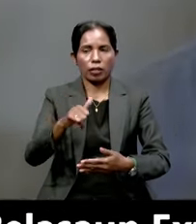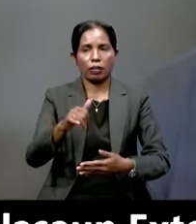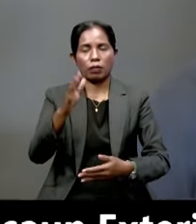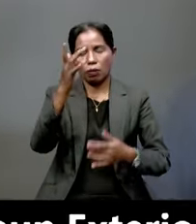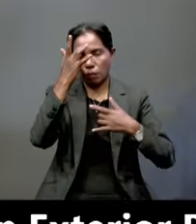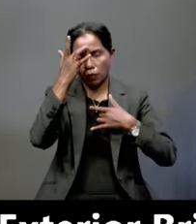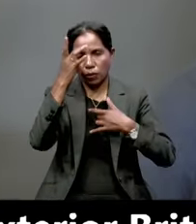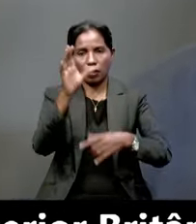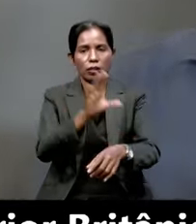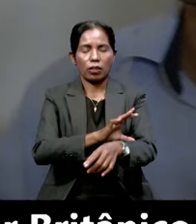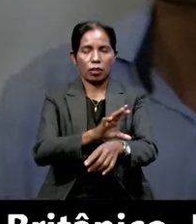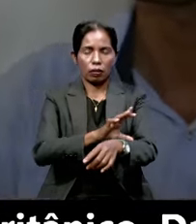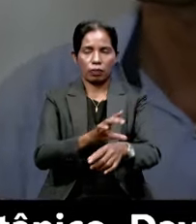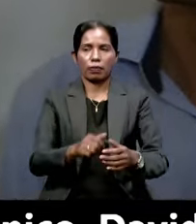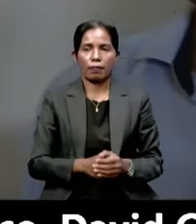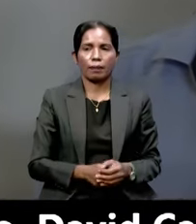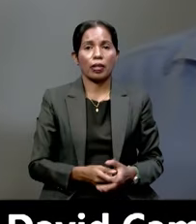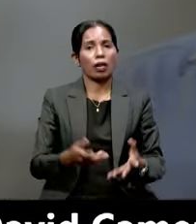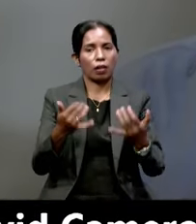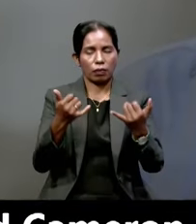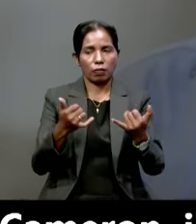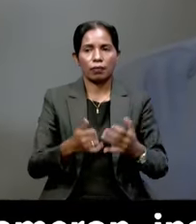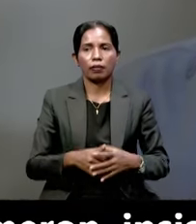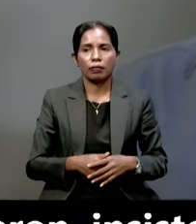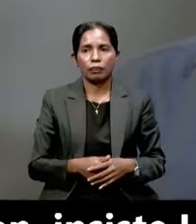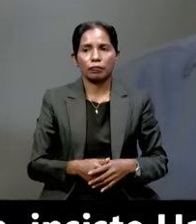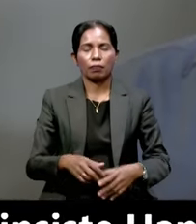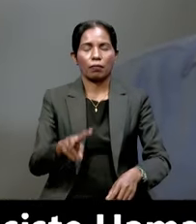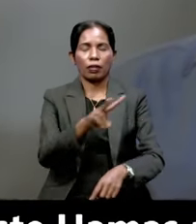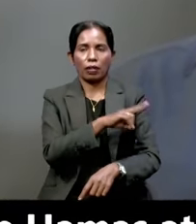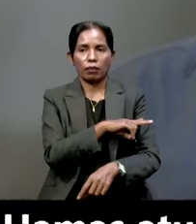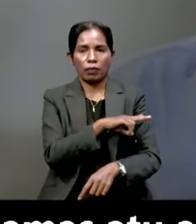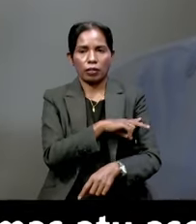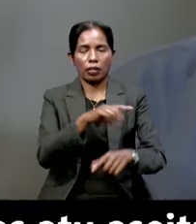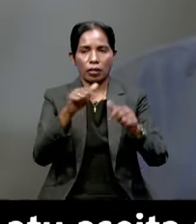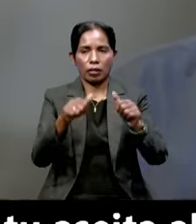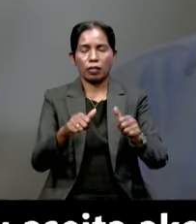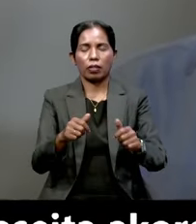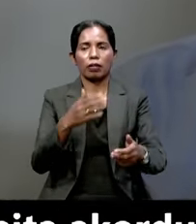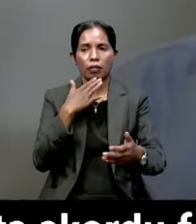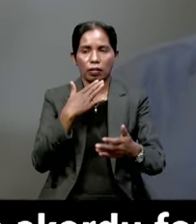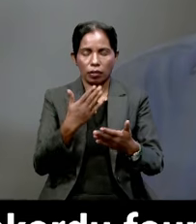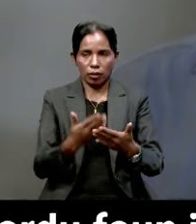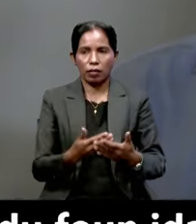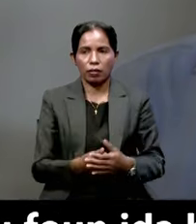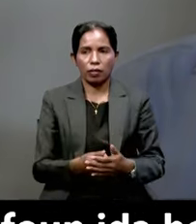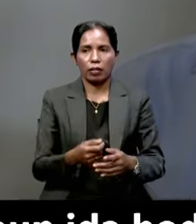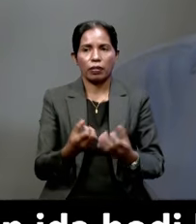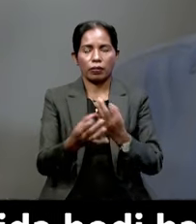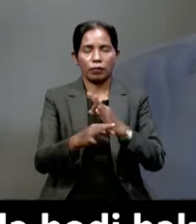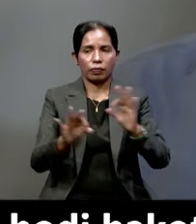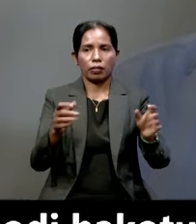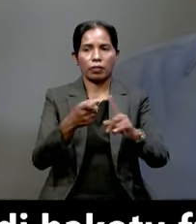cancro cérvico. Agora vacina ne rasik seguro liwana